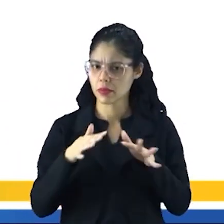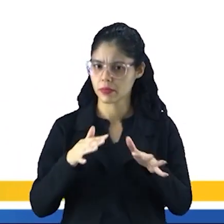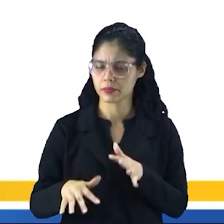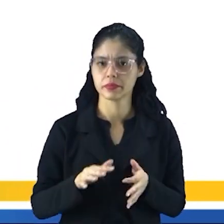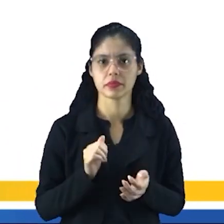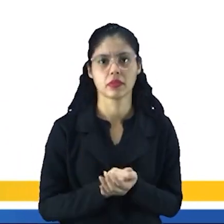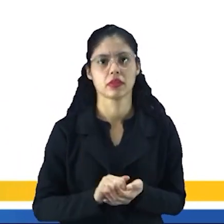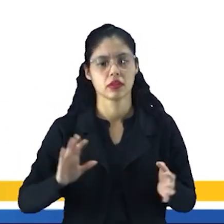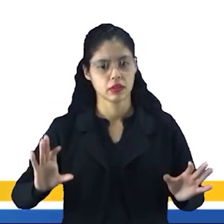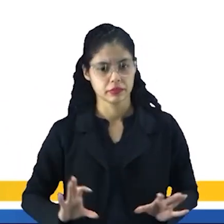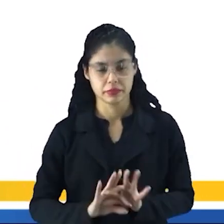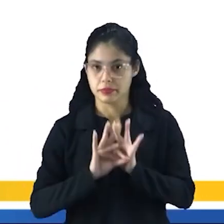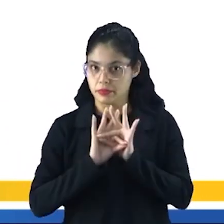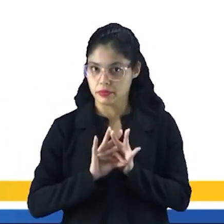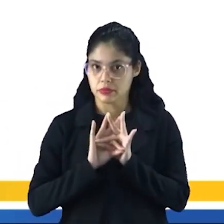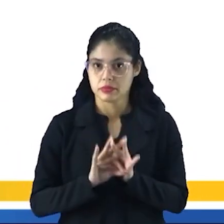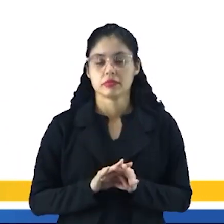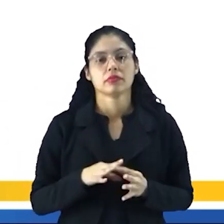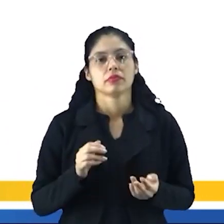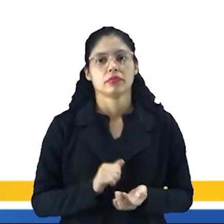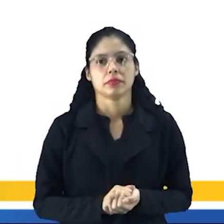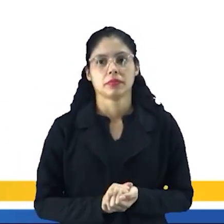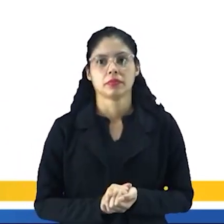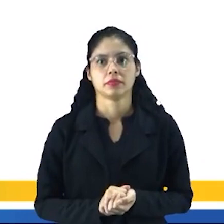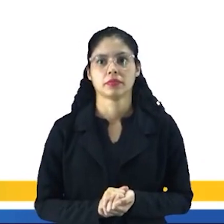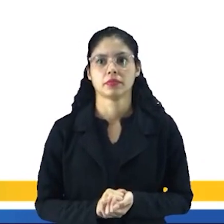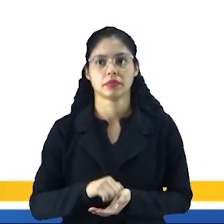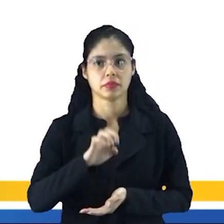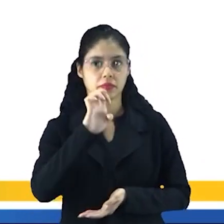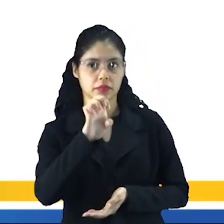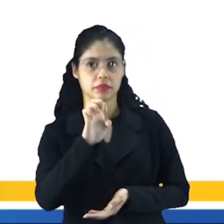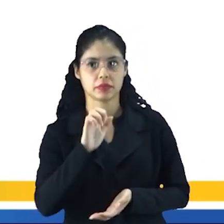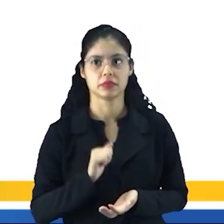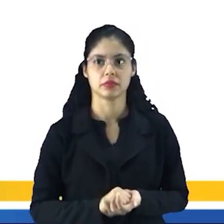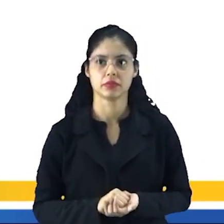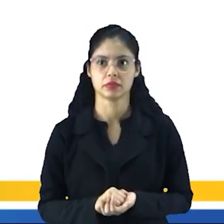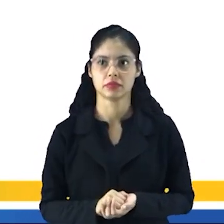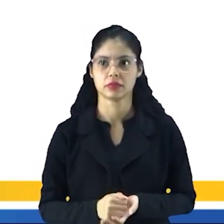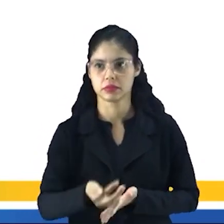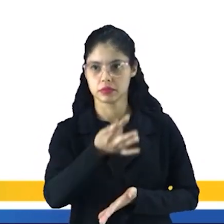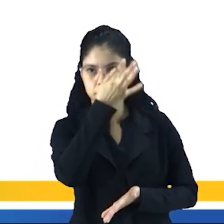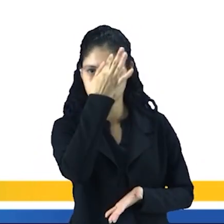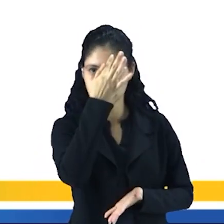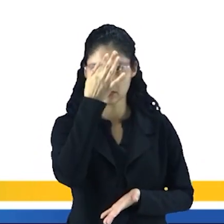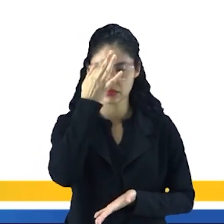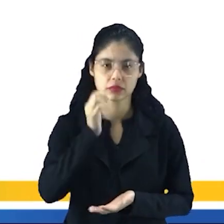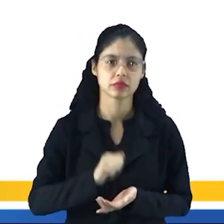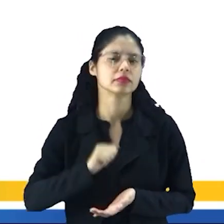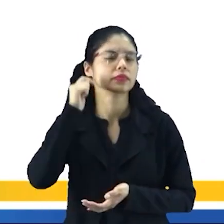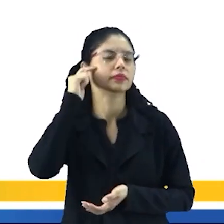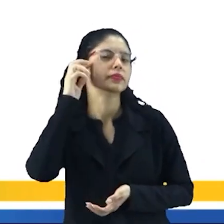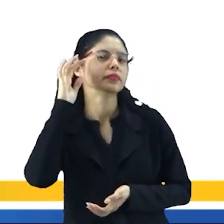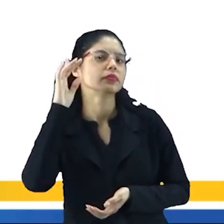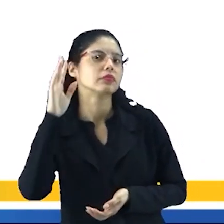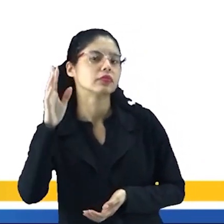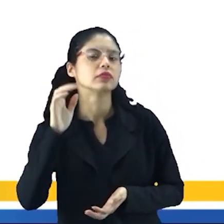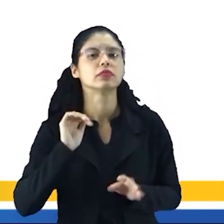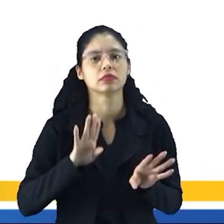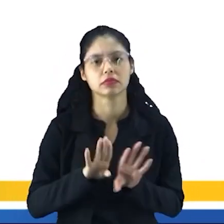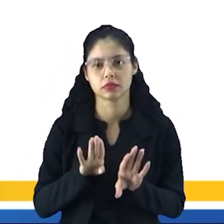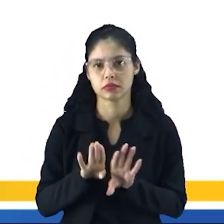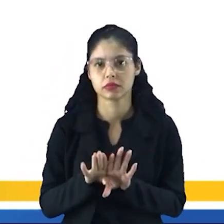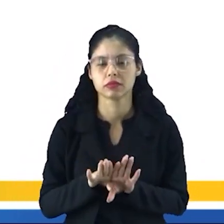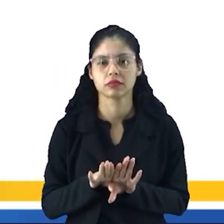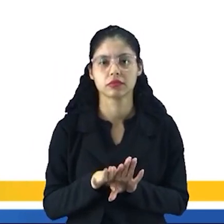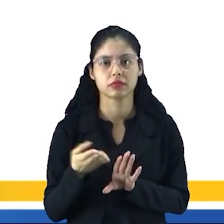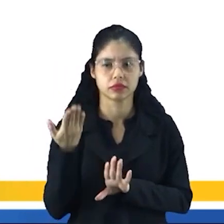movimento entre as guerras. E a letra E é uma obra de Rembrandt, filósofo em meditação. Rembrandt também